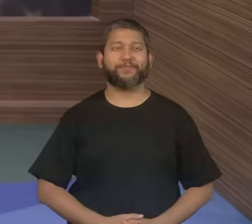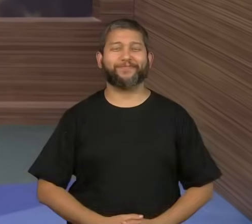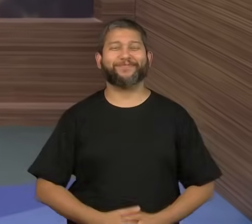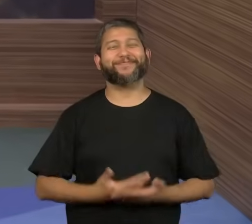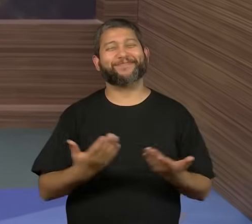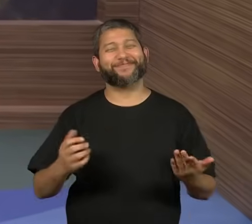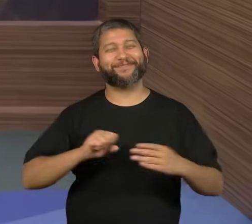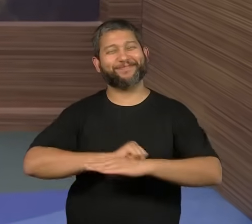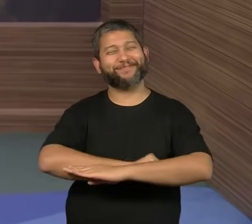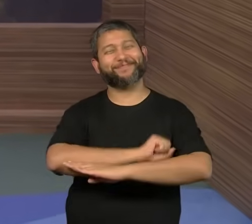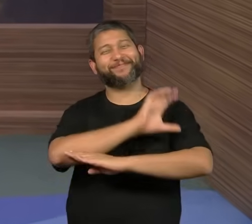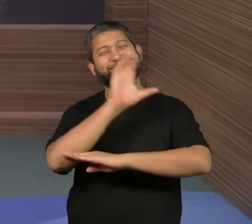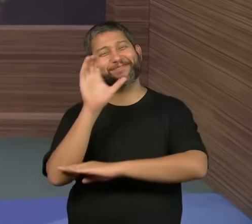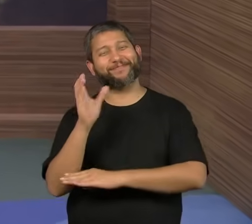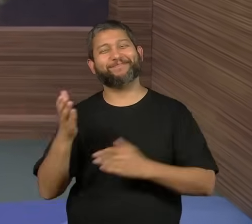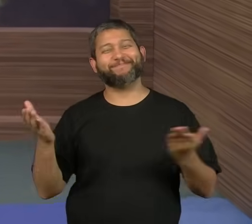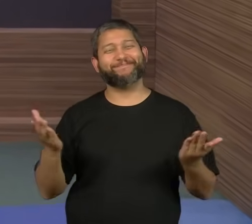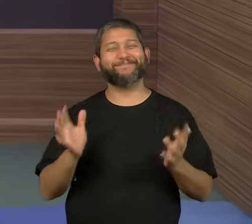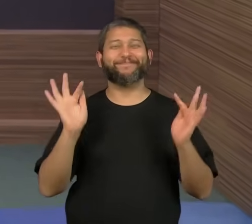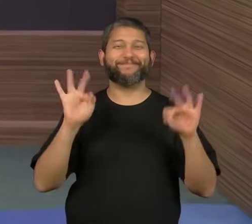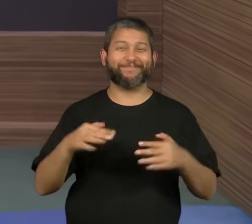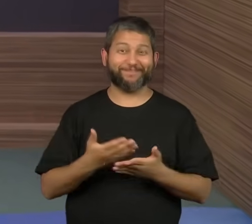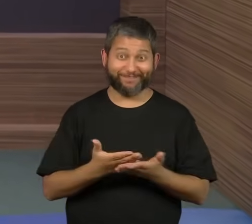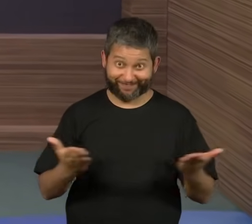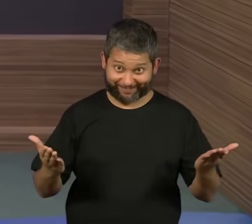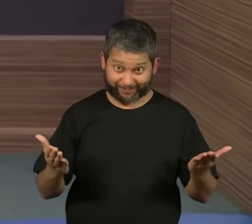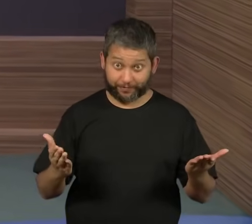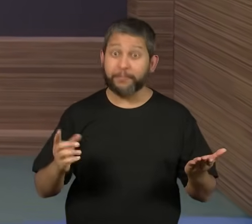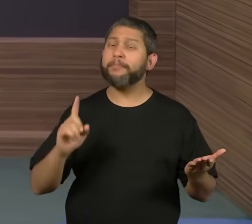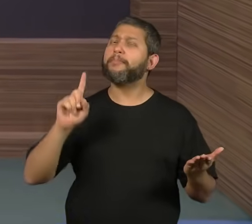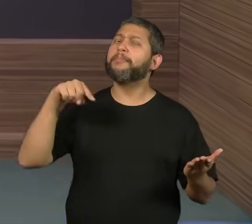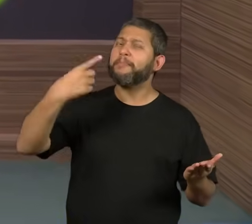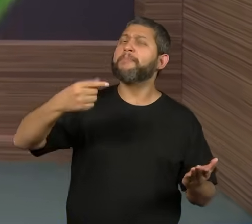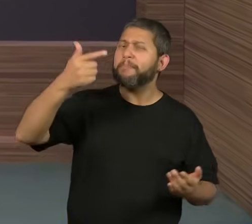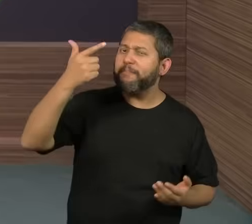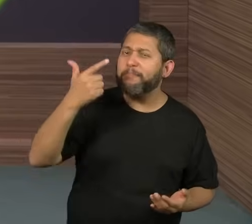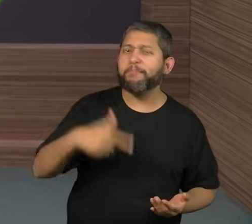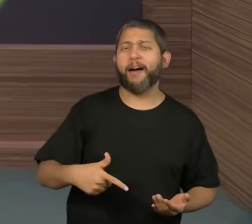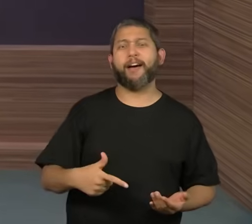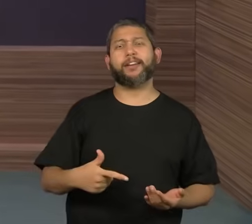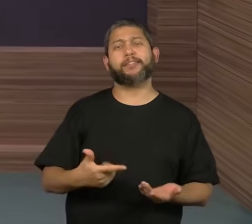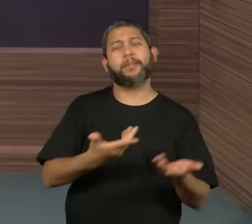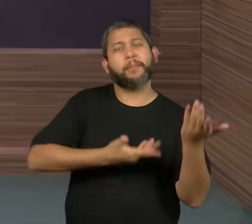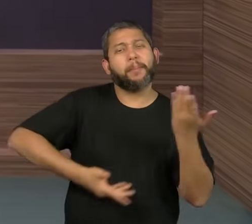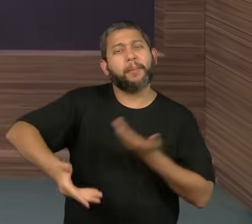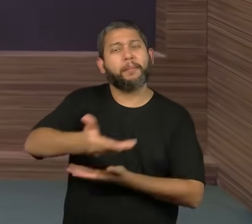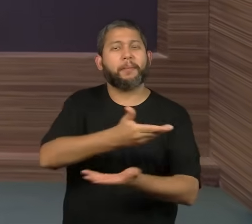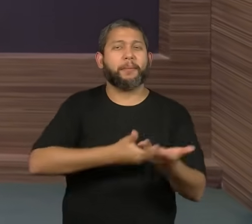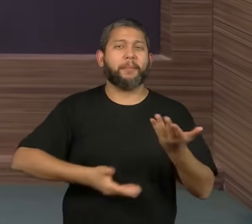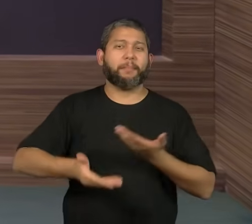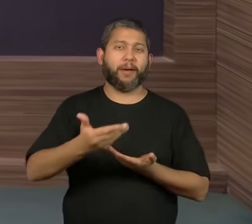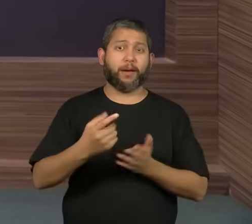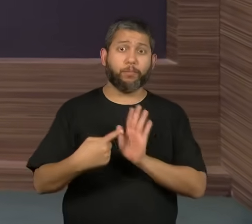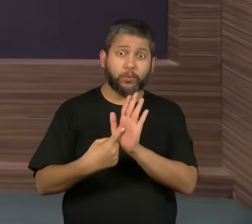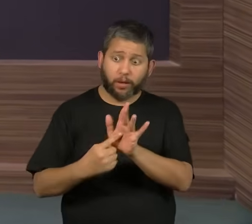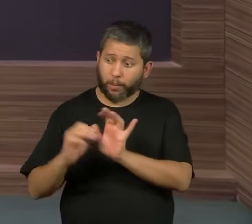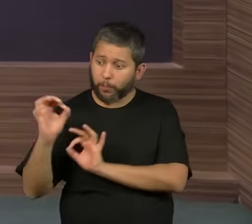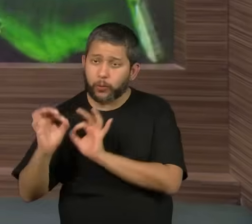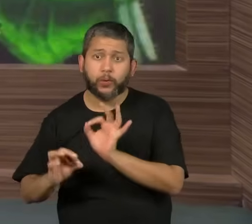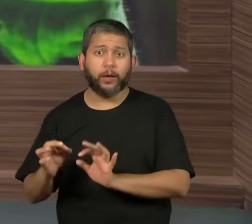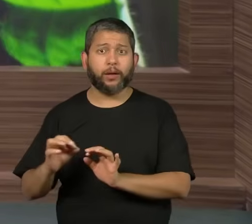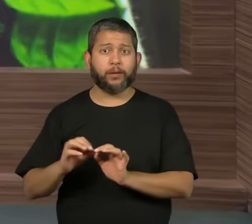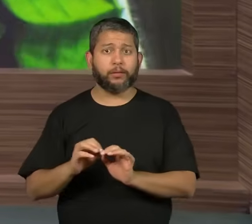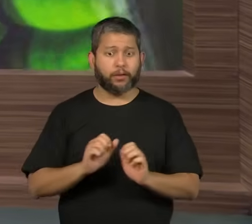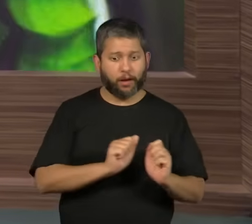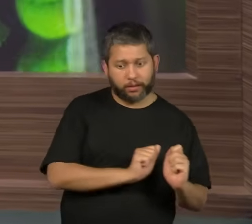O Repórter Eco de hoje termina aqui. Já já a gente se encontra de novo para mostrar novas ações e projetos por